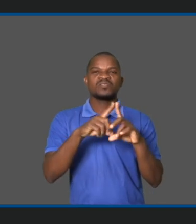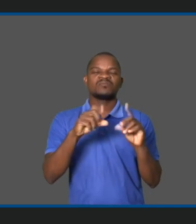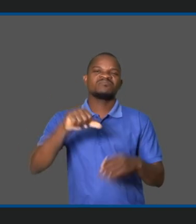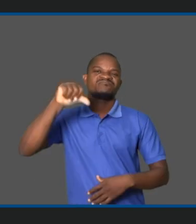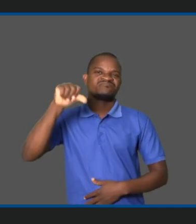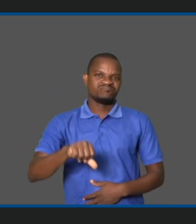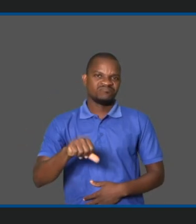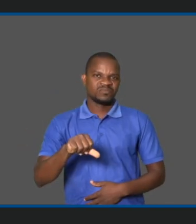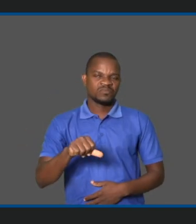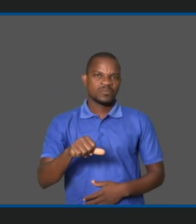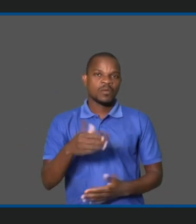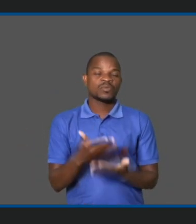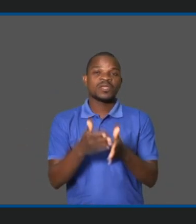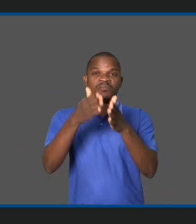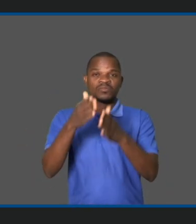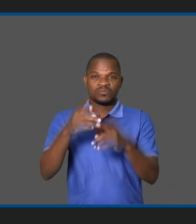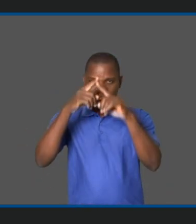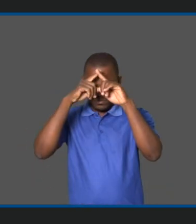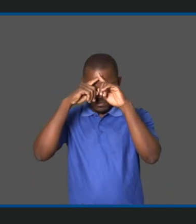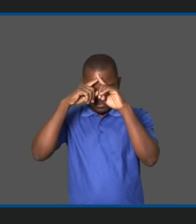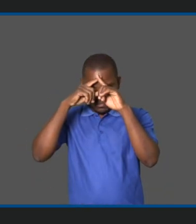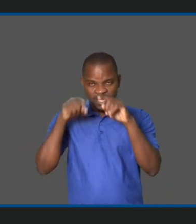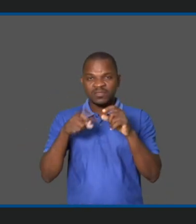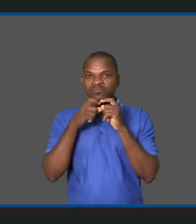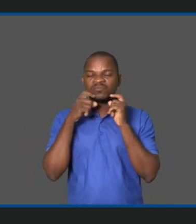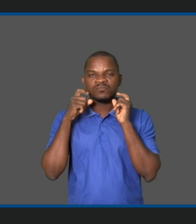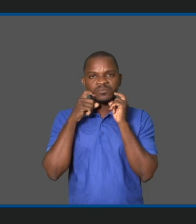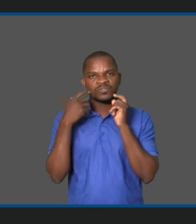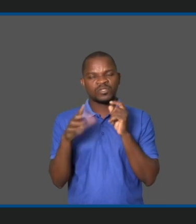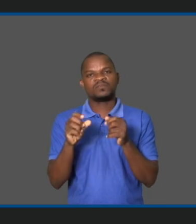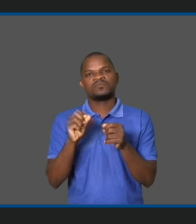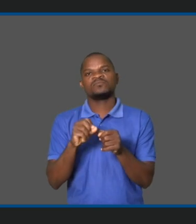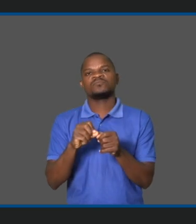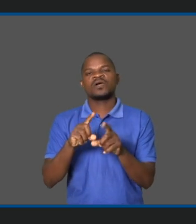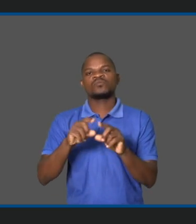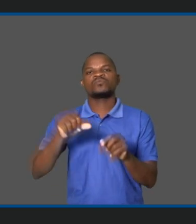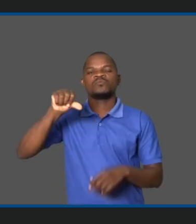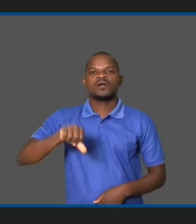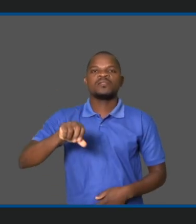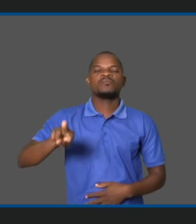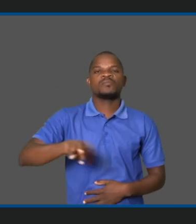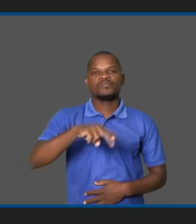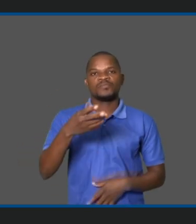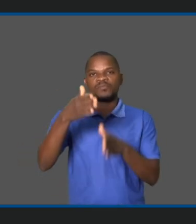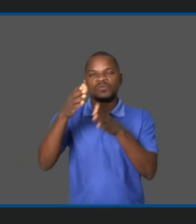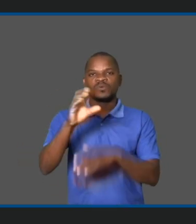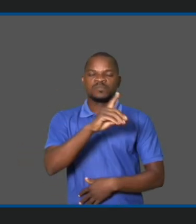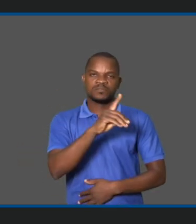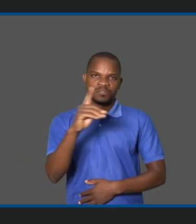Bolsambique perante um cidadão indefeso. E o vídeo mostra que é uma violação